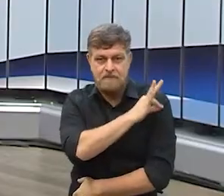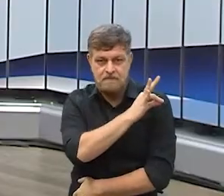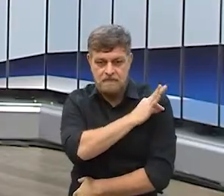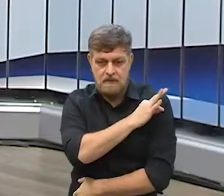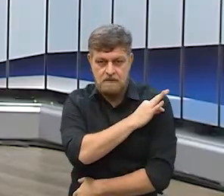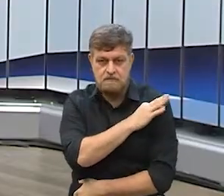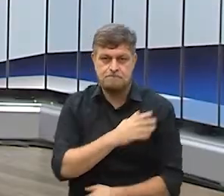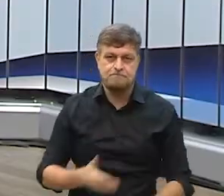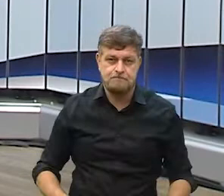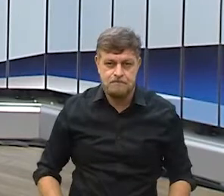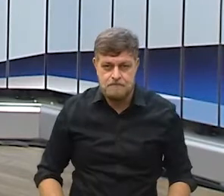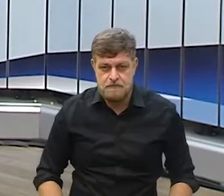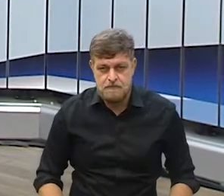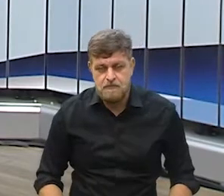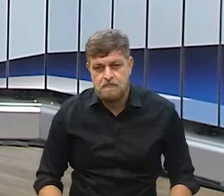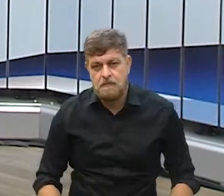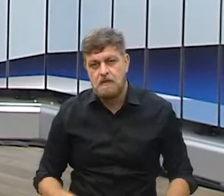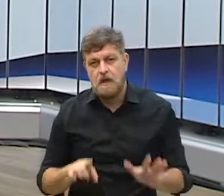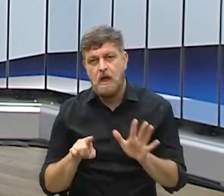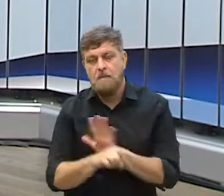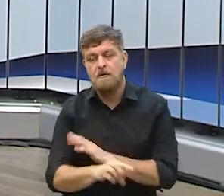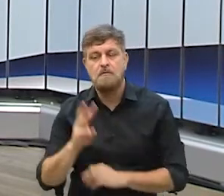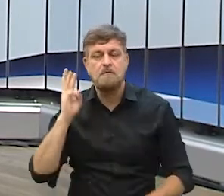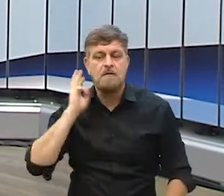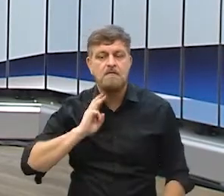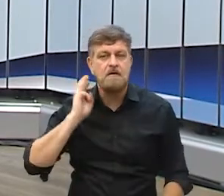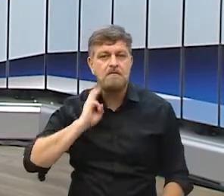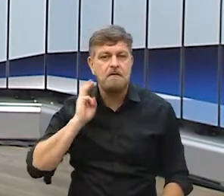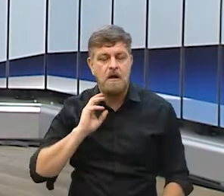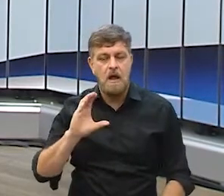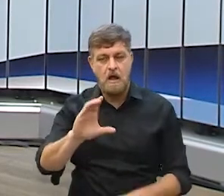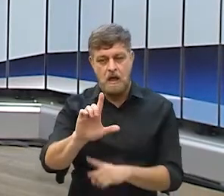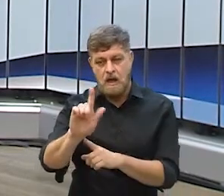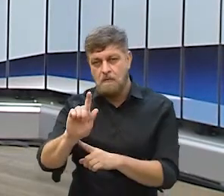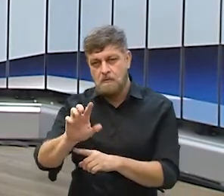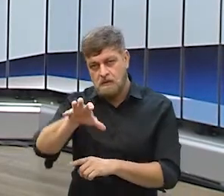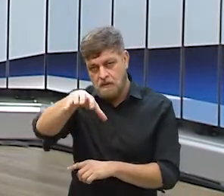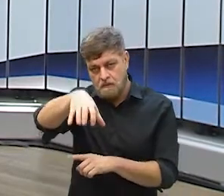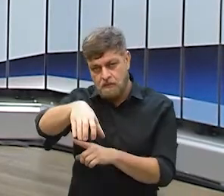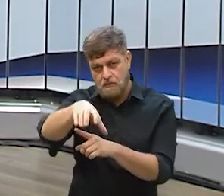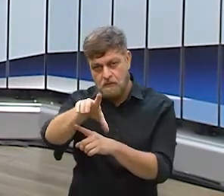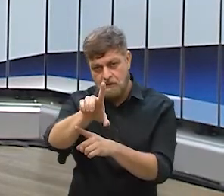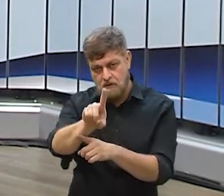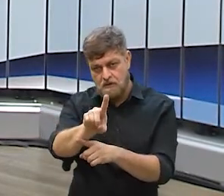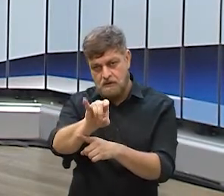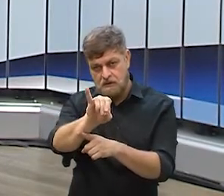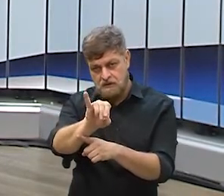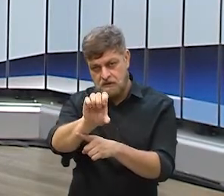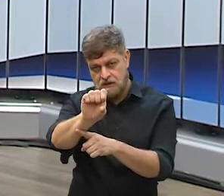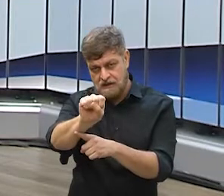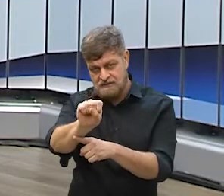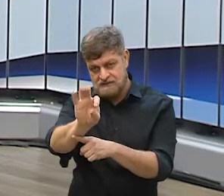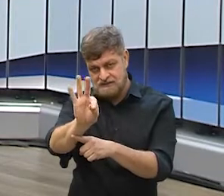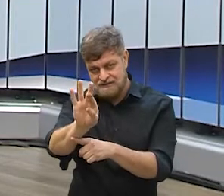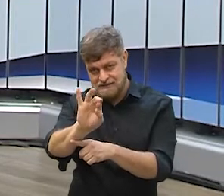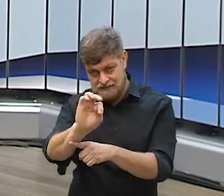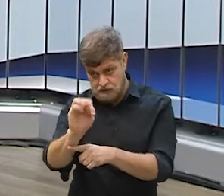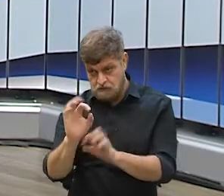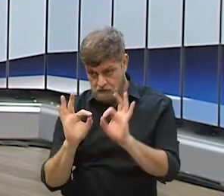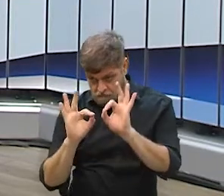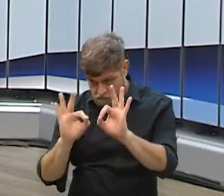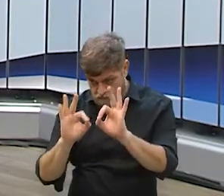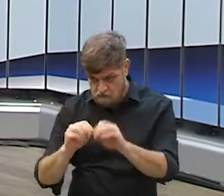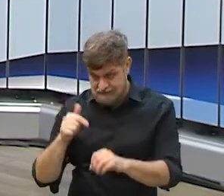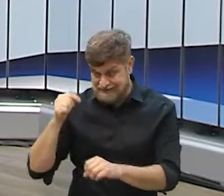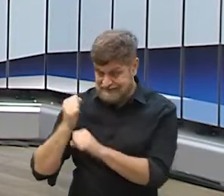como é que você entende distrito do Campo Grande nestes 7 anos, decisão acertada, e